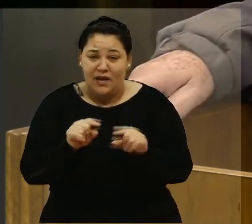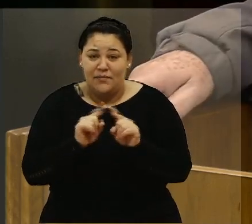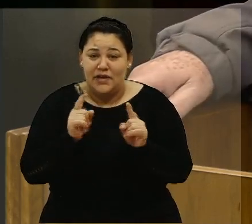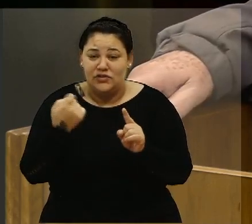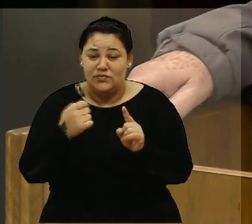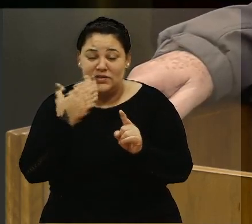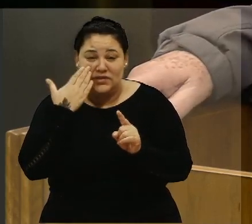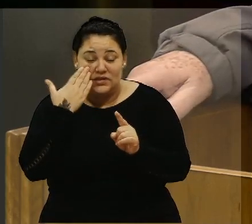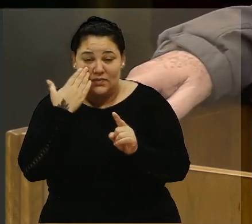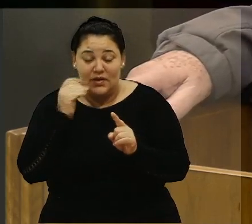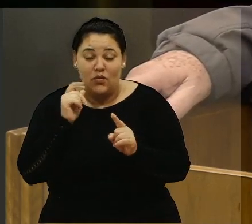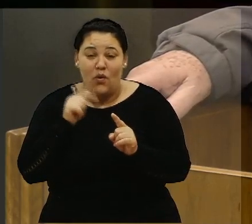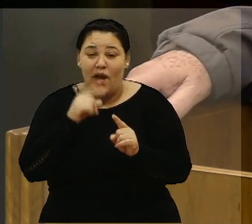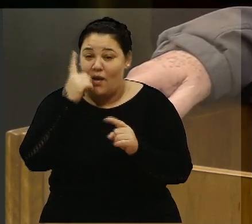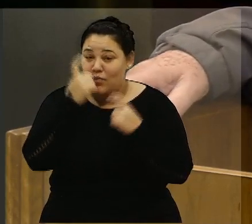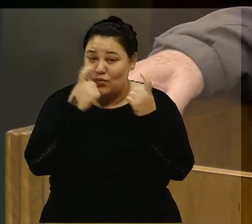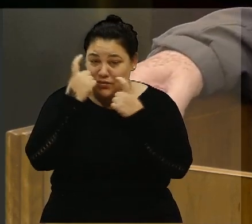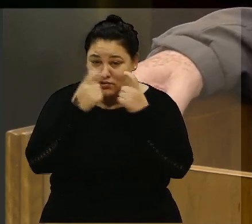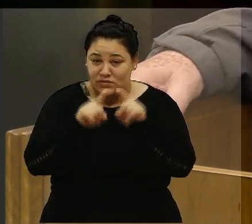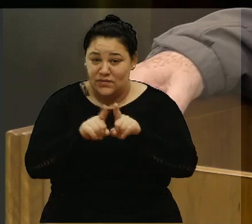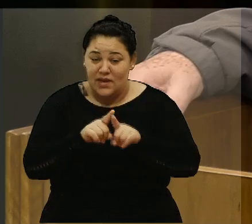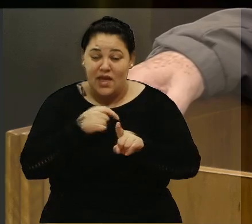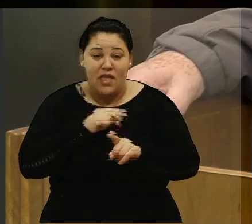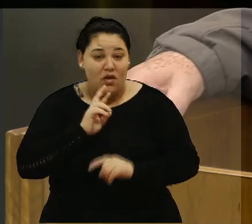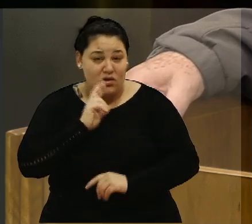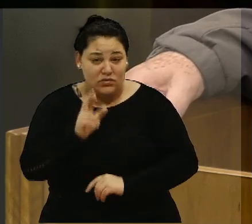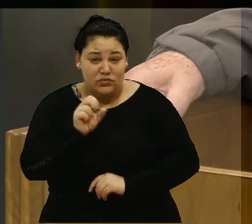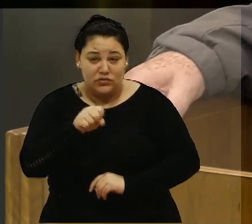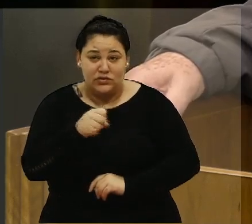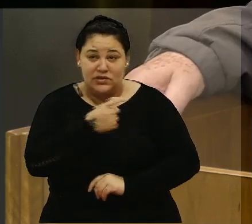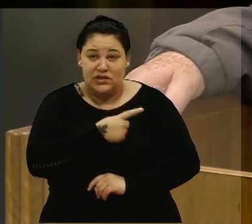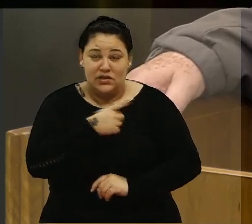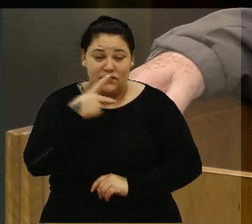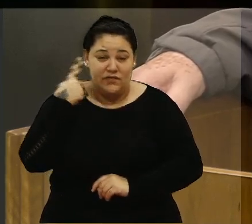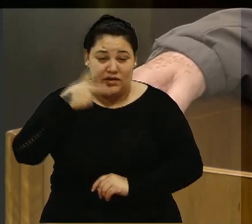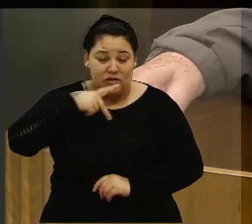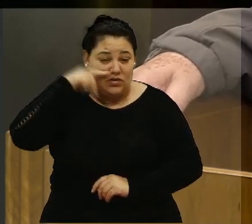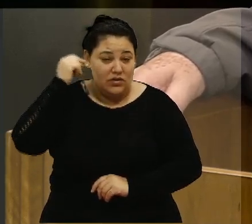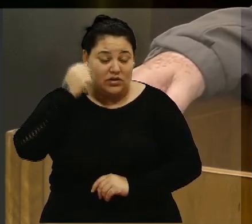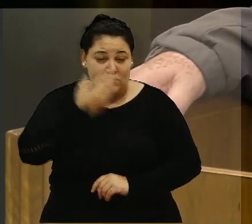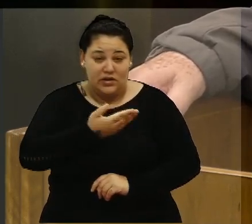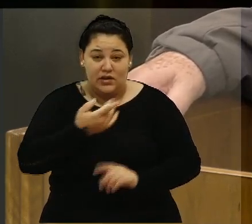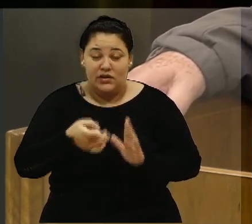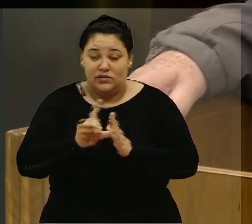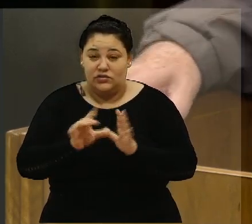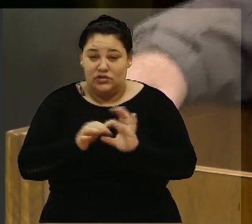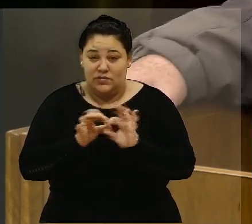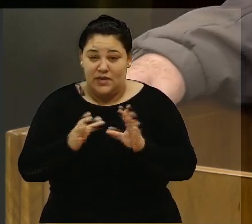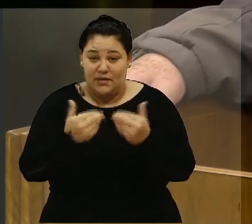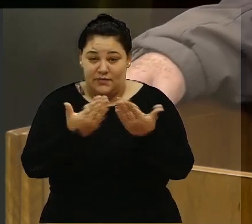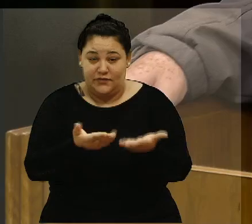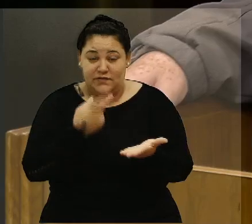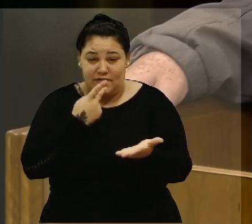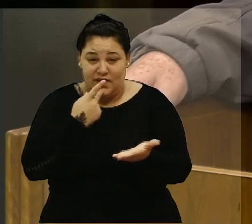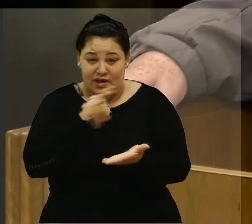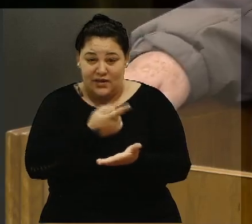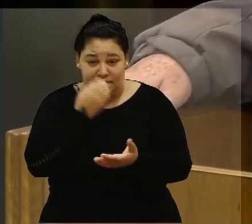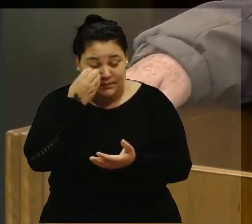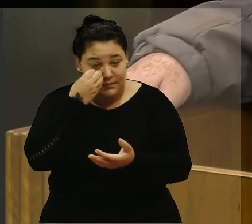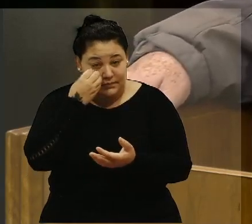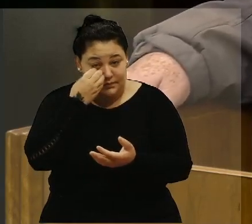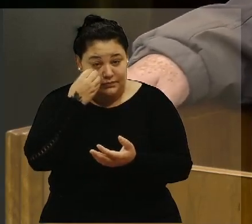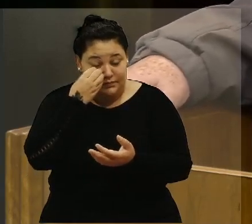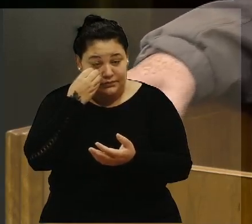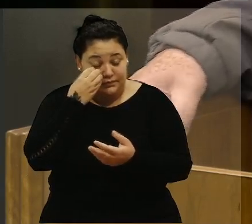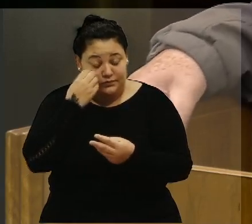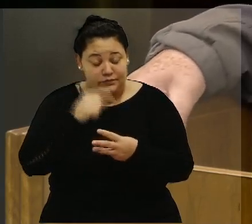temos que ter essa preocupação. E eu responderia, vereador Aldonê, antes de lhe dar a parte, situando isso em 3